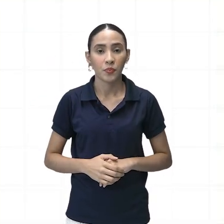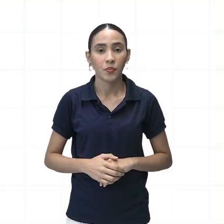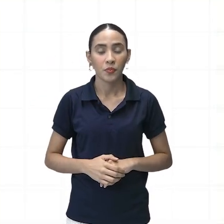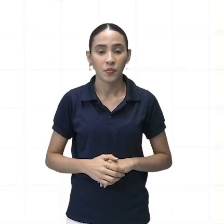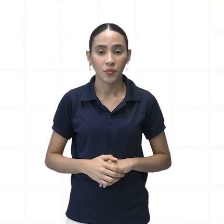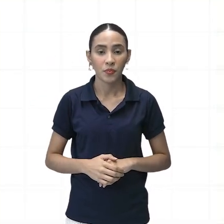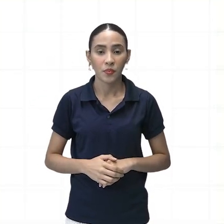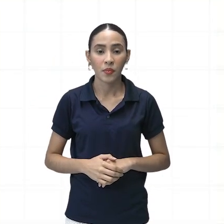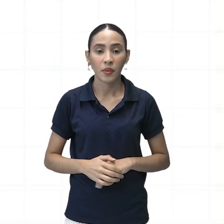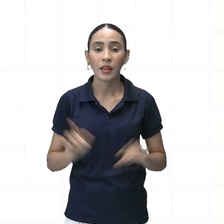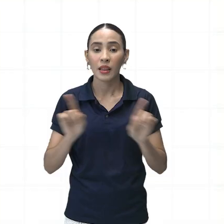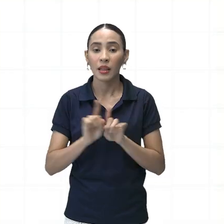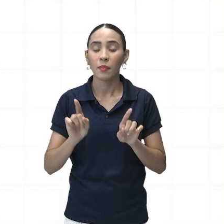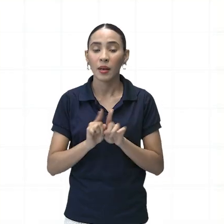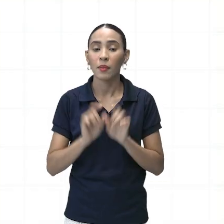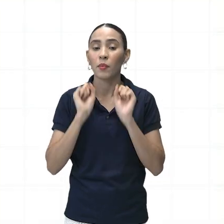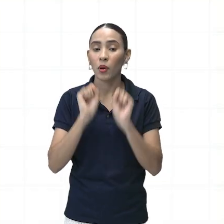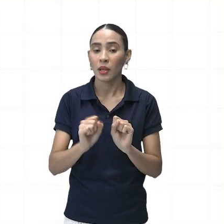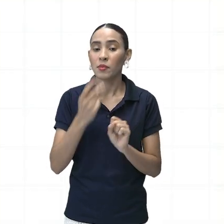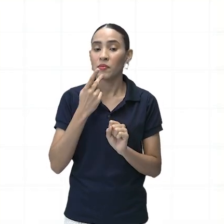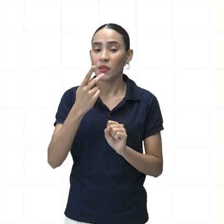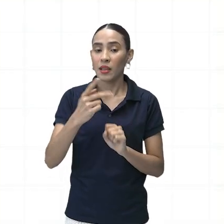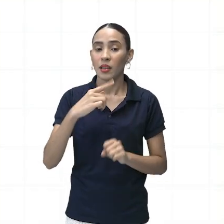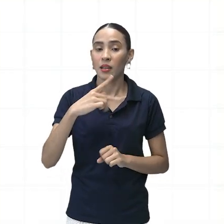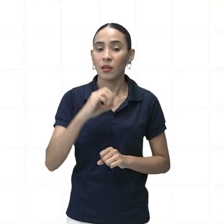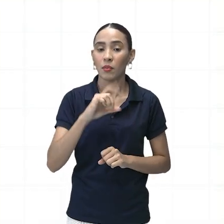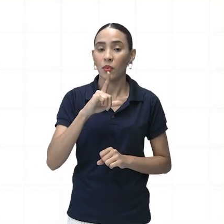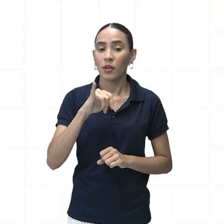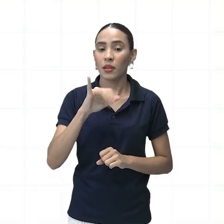aqui? Podemos também dizer no